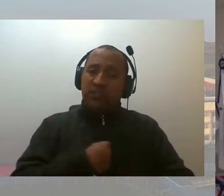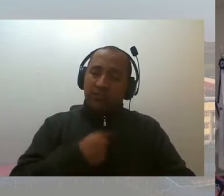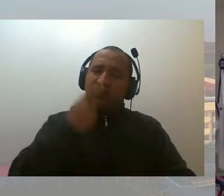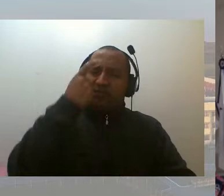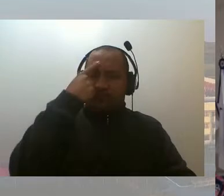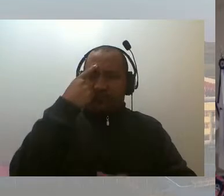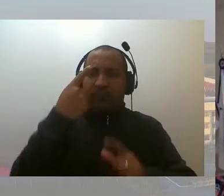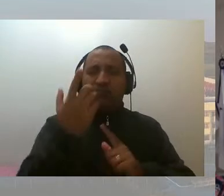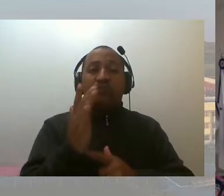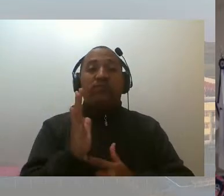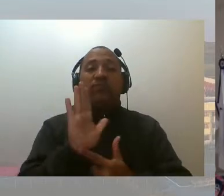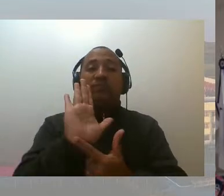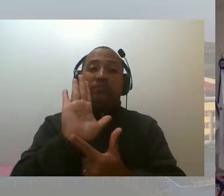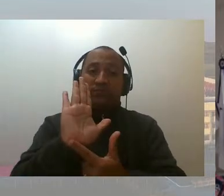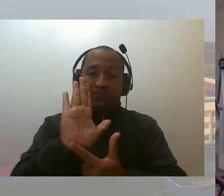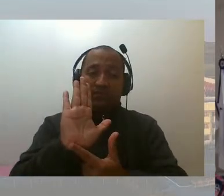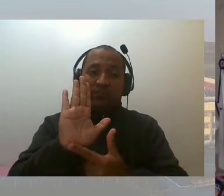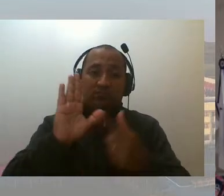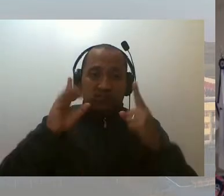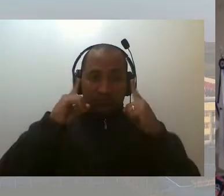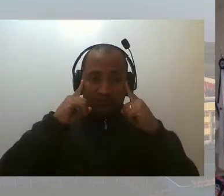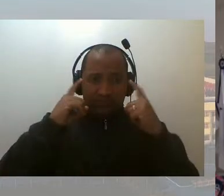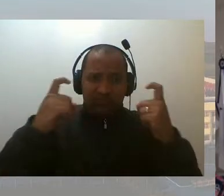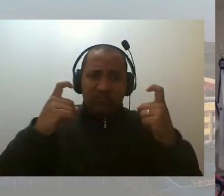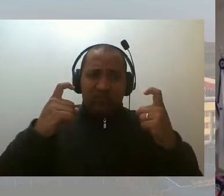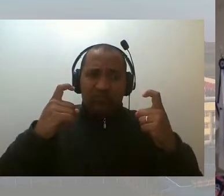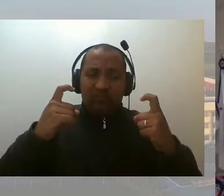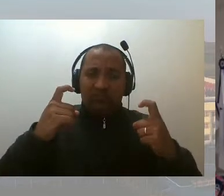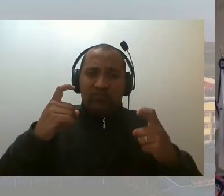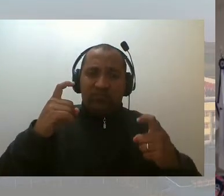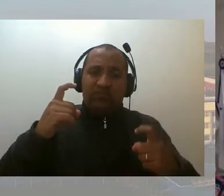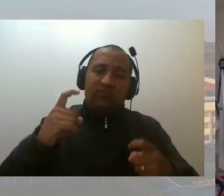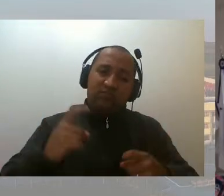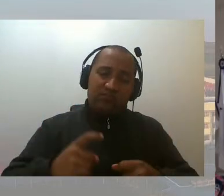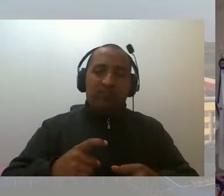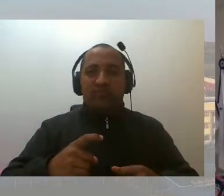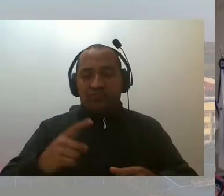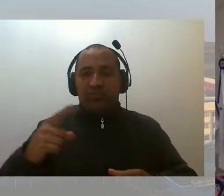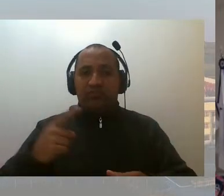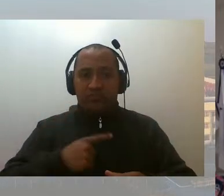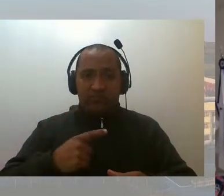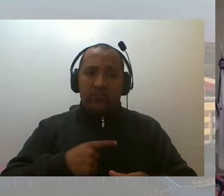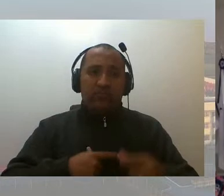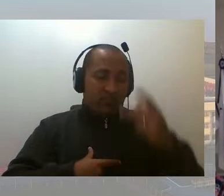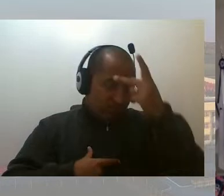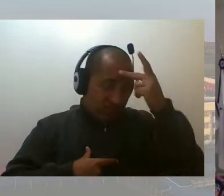que a violência entre